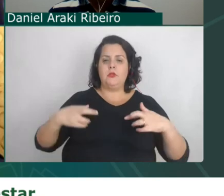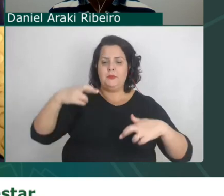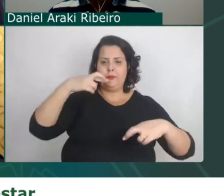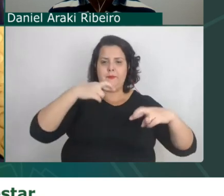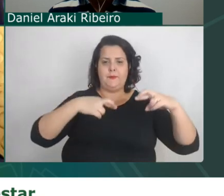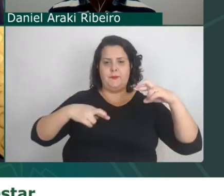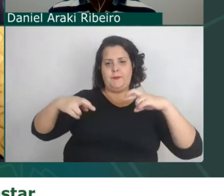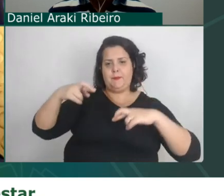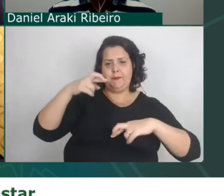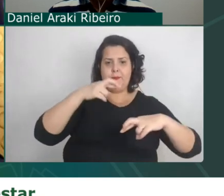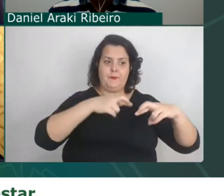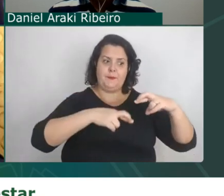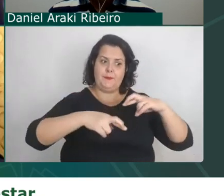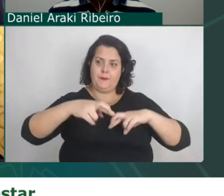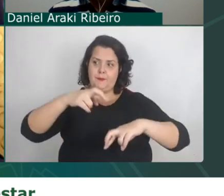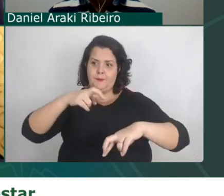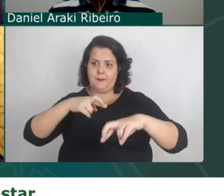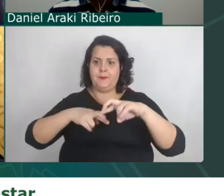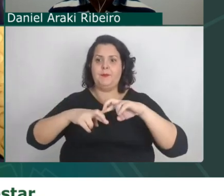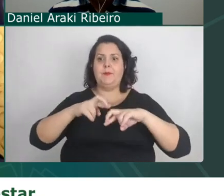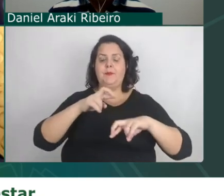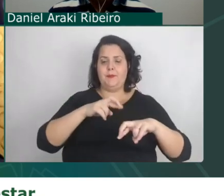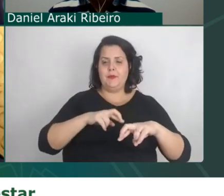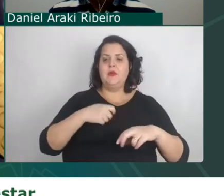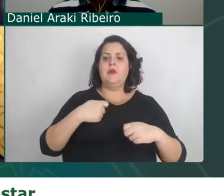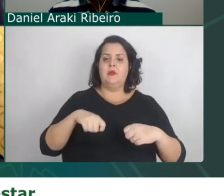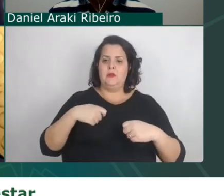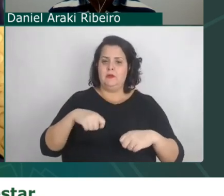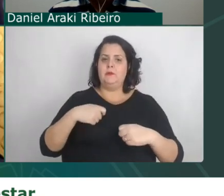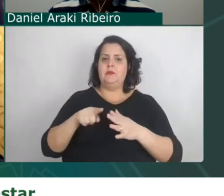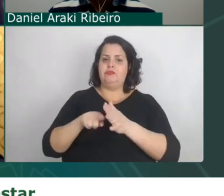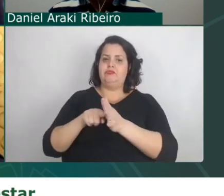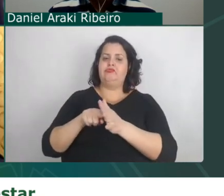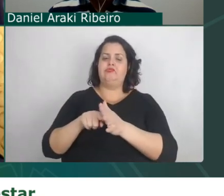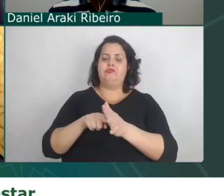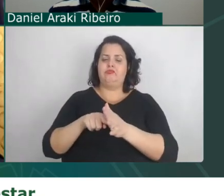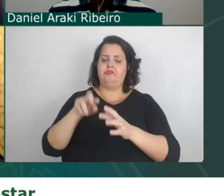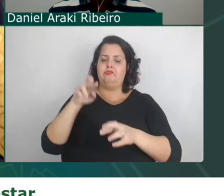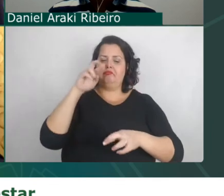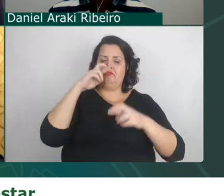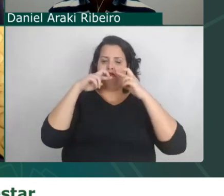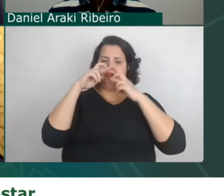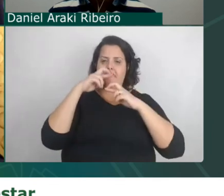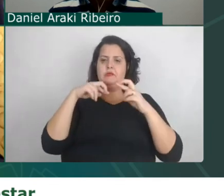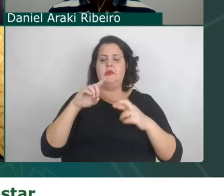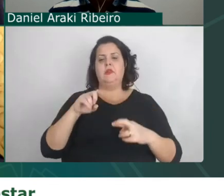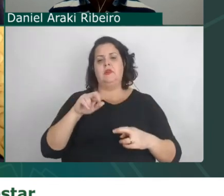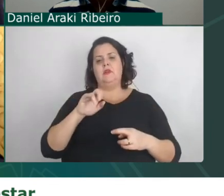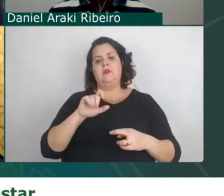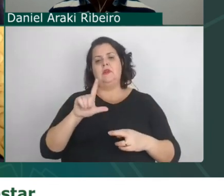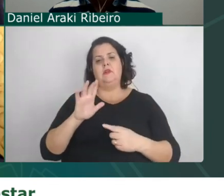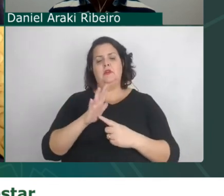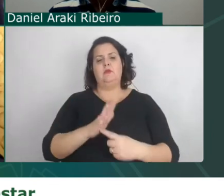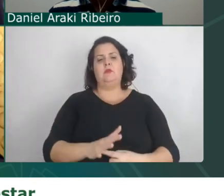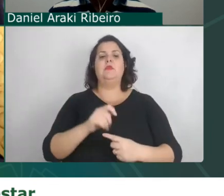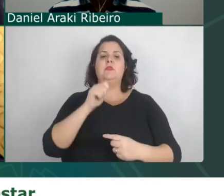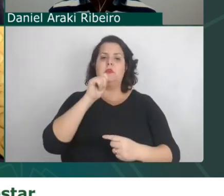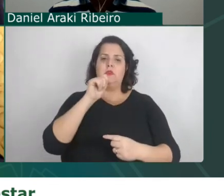faz-se necessário para a gente ver se o saneamento está funcionando. E o Daniel nos mostra que, além do